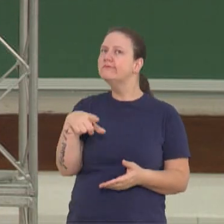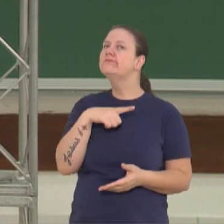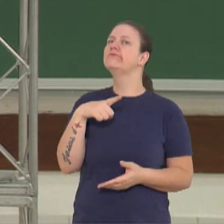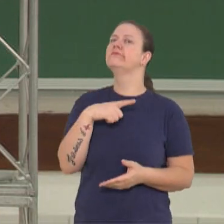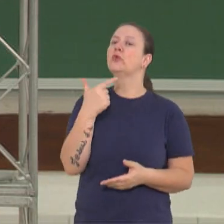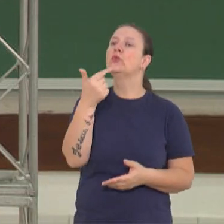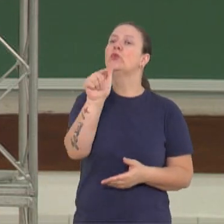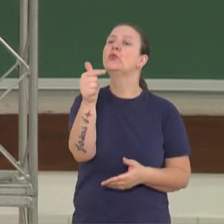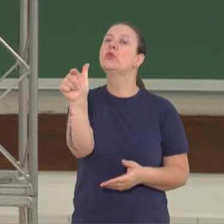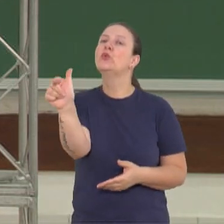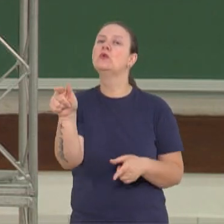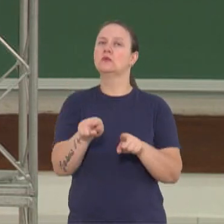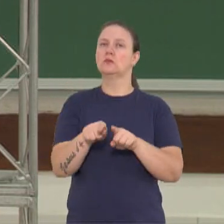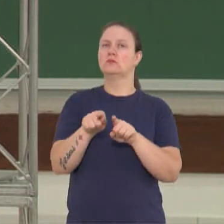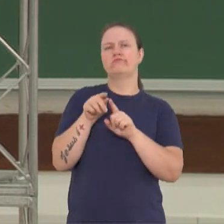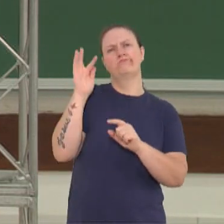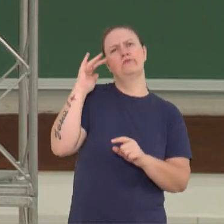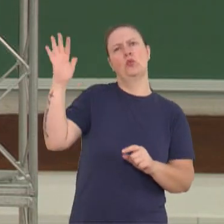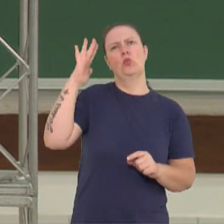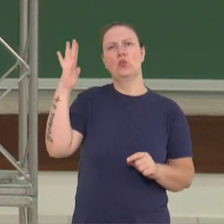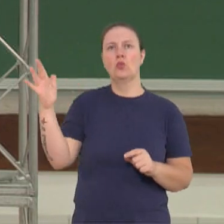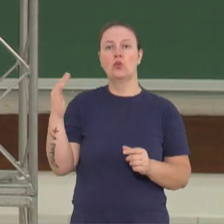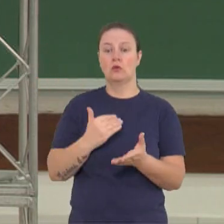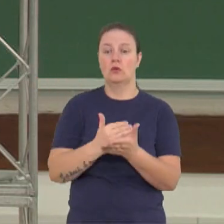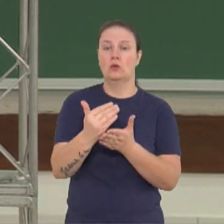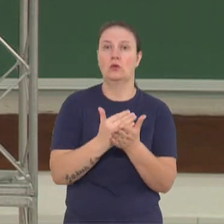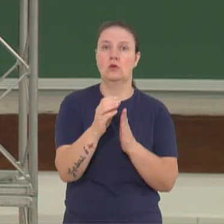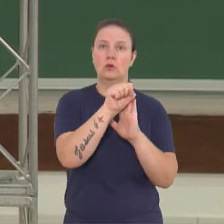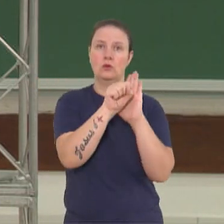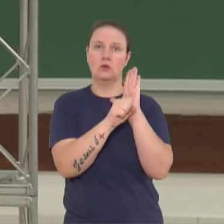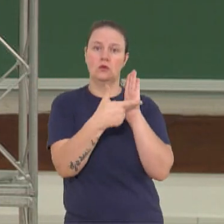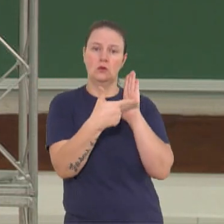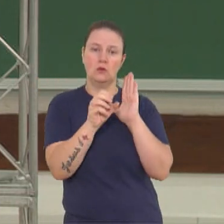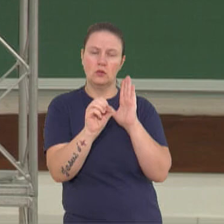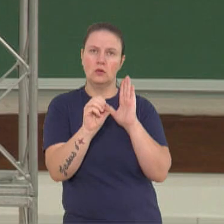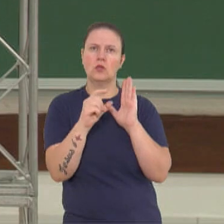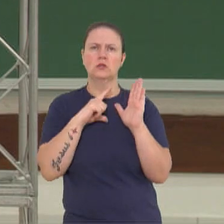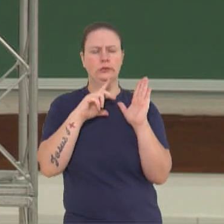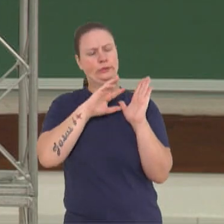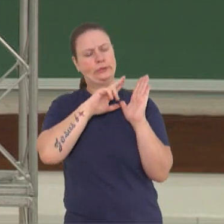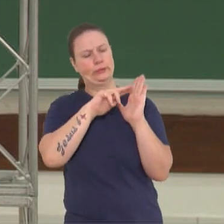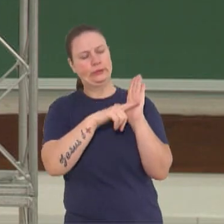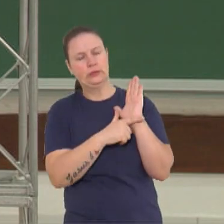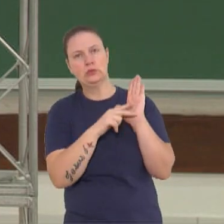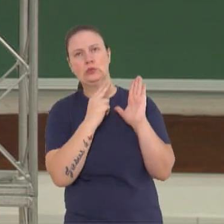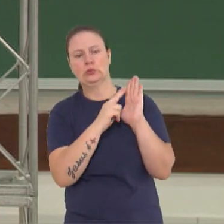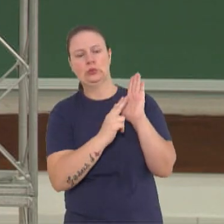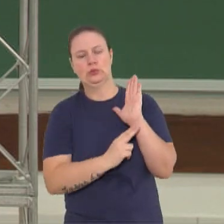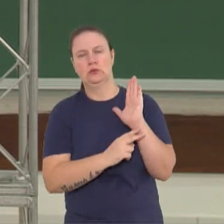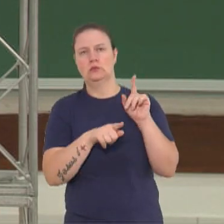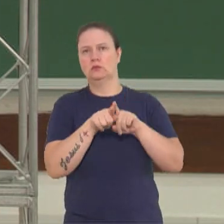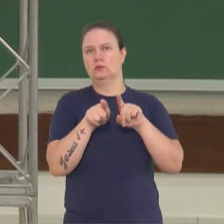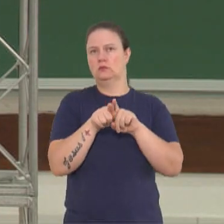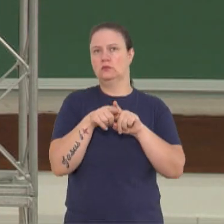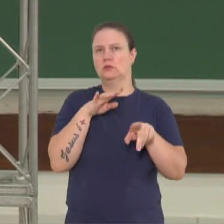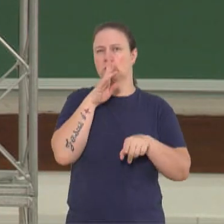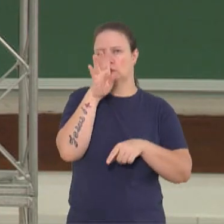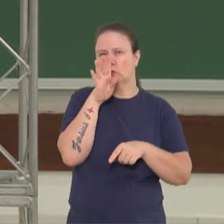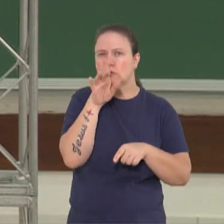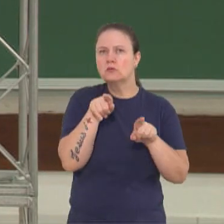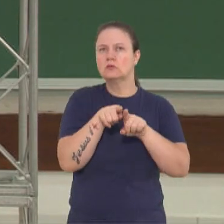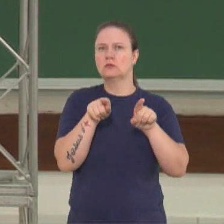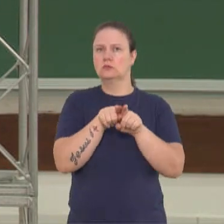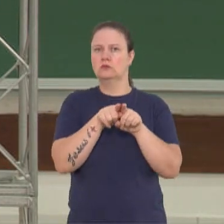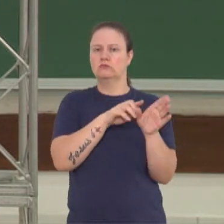Na contemporaneidade da filosofia, a partir do século XX, vários, inúmeros. Se você fosse colocar a crítica